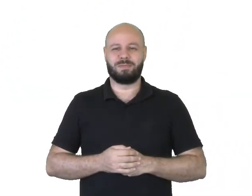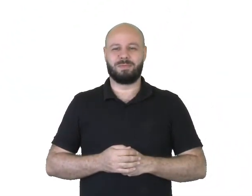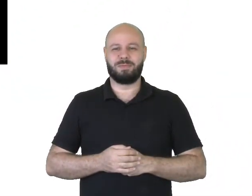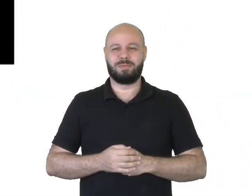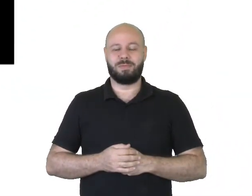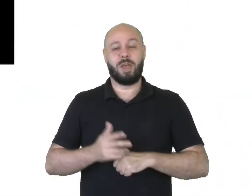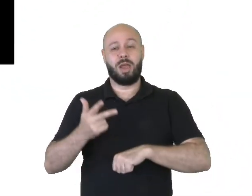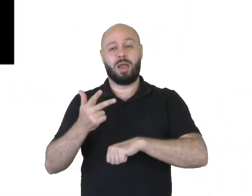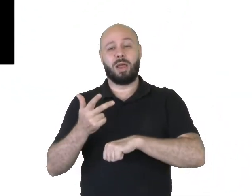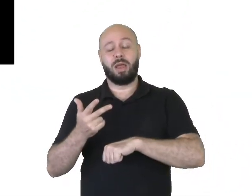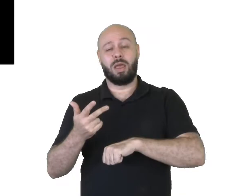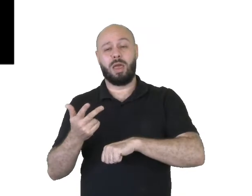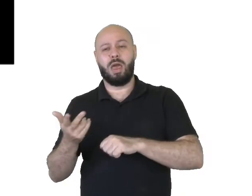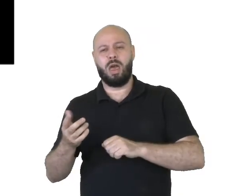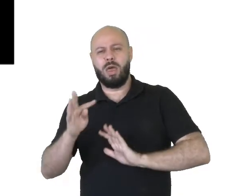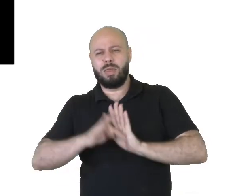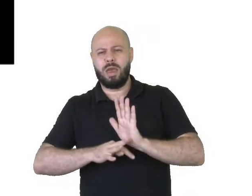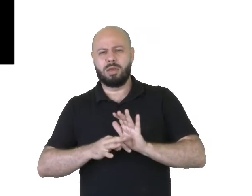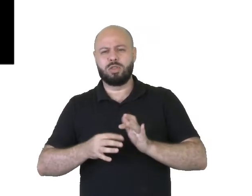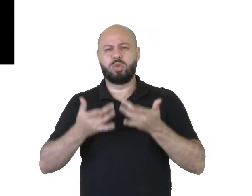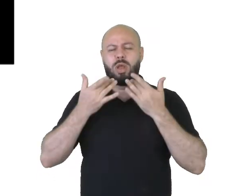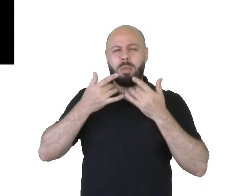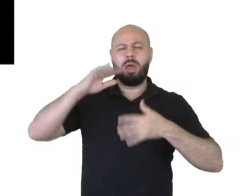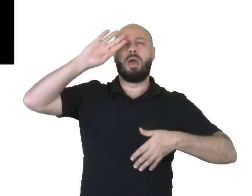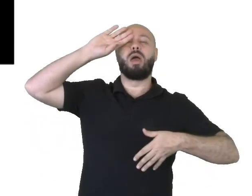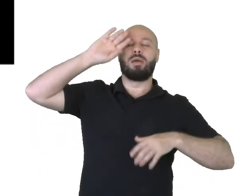Texto teatral ou texto dramático.